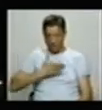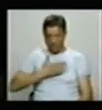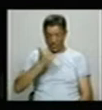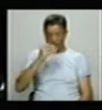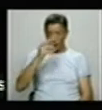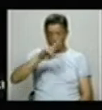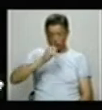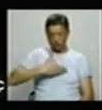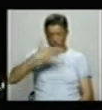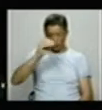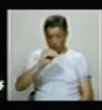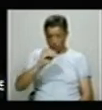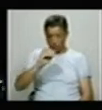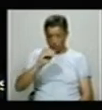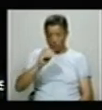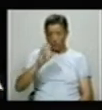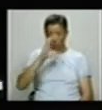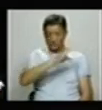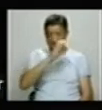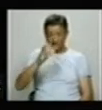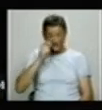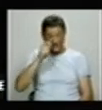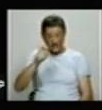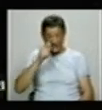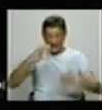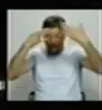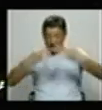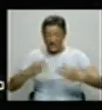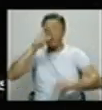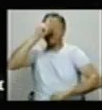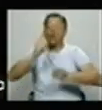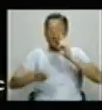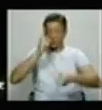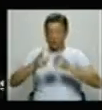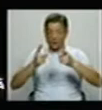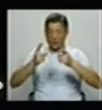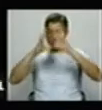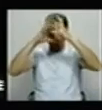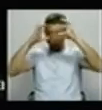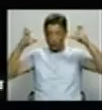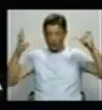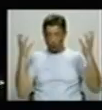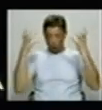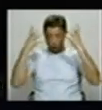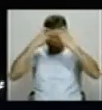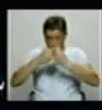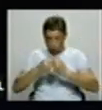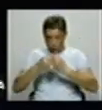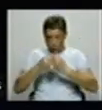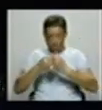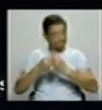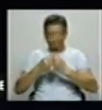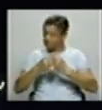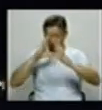mas o que é certo é que os astrónomos, os cientistas, ainda não têm total certeza sobre a constituição dessas manchas escuras nas nuvens de